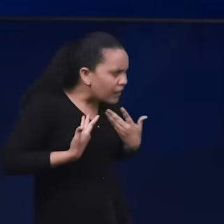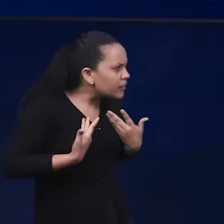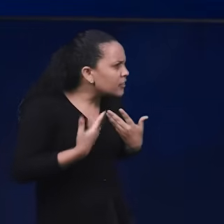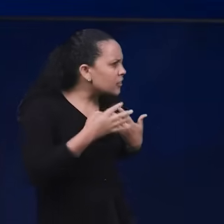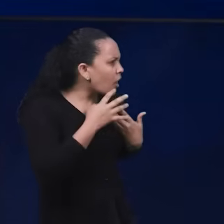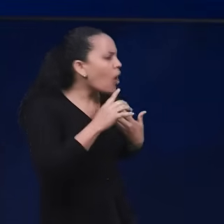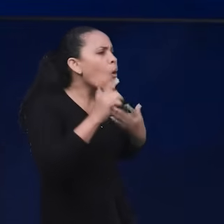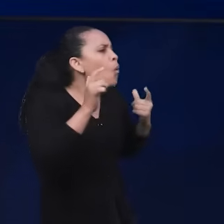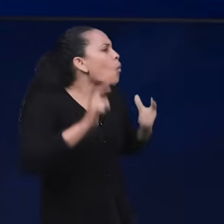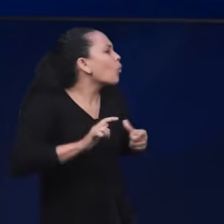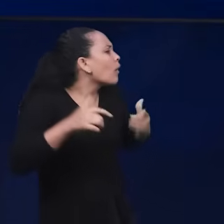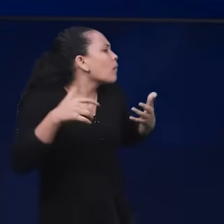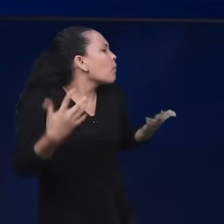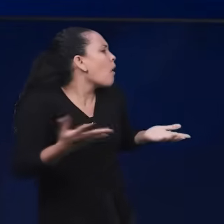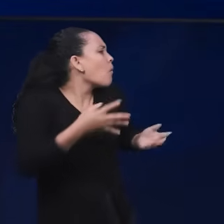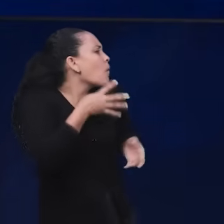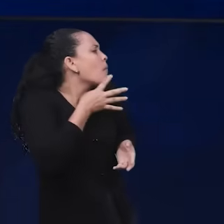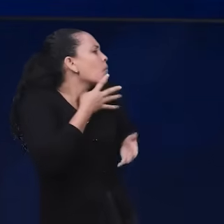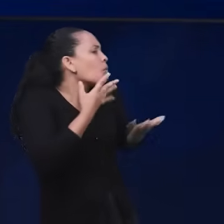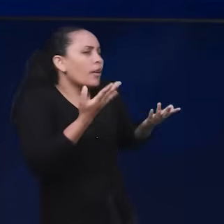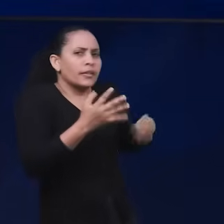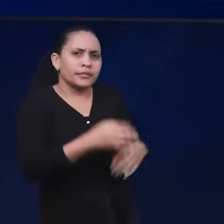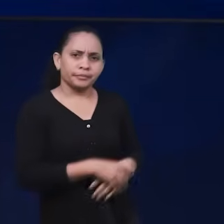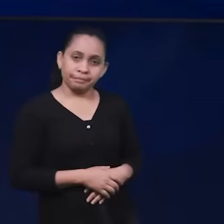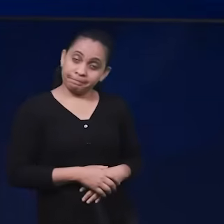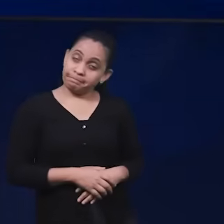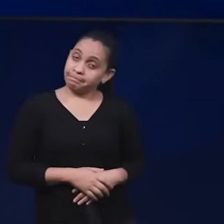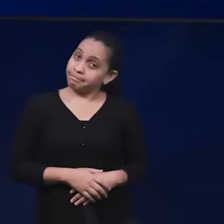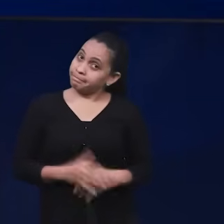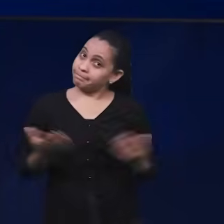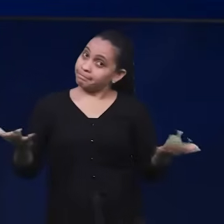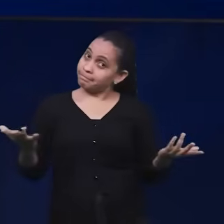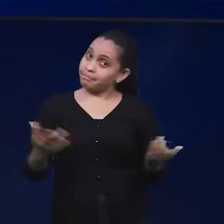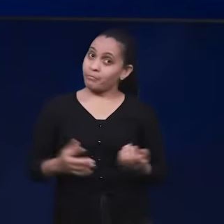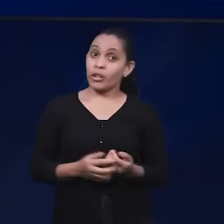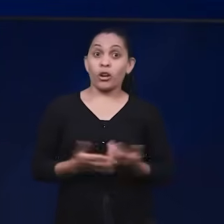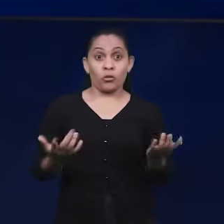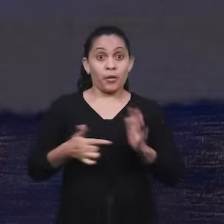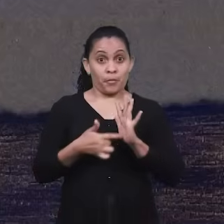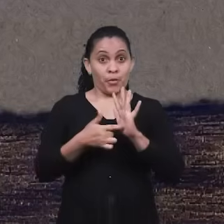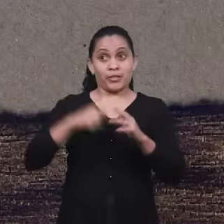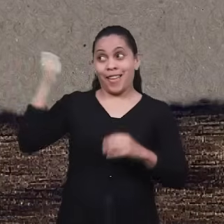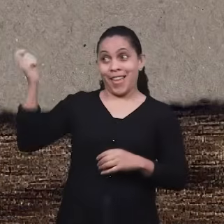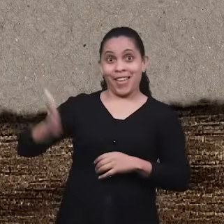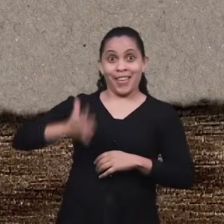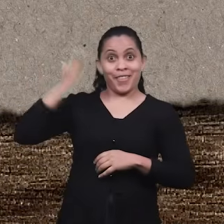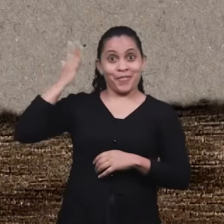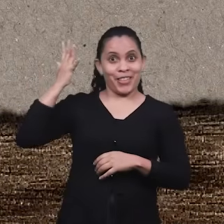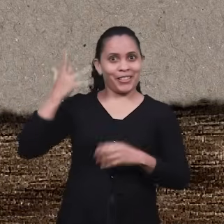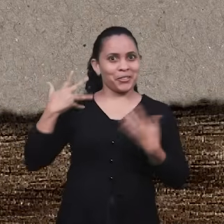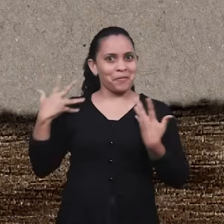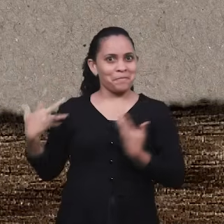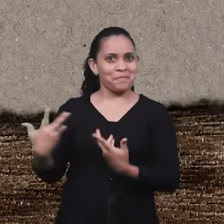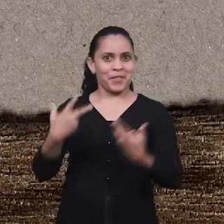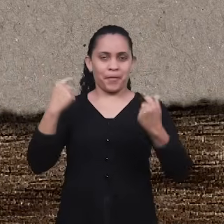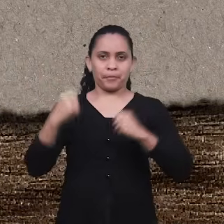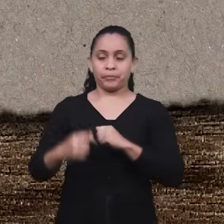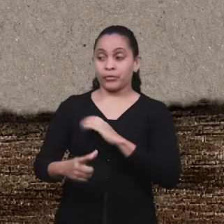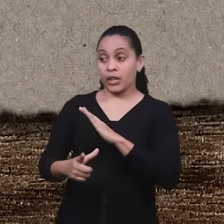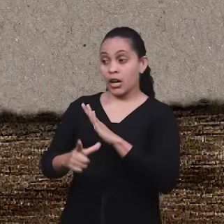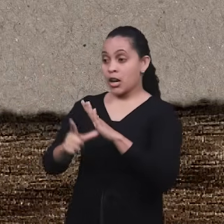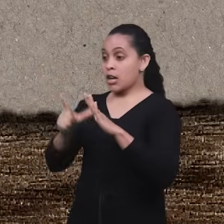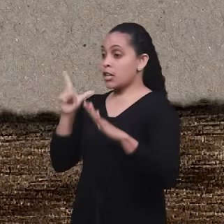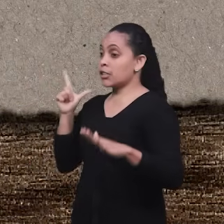me conhece da onde? E aí vem agora a grande revelação. Antes que Filipe